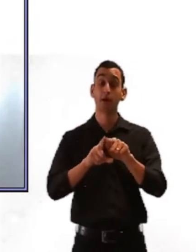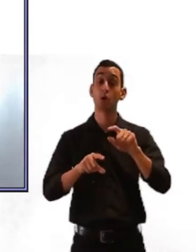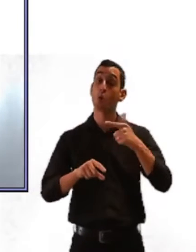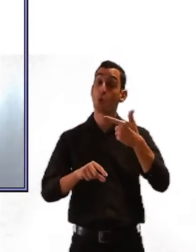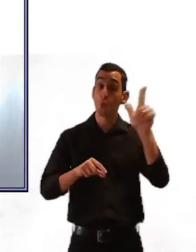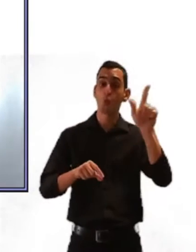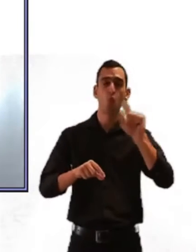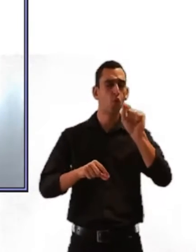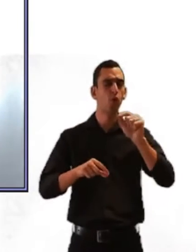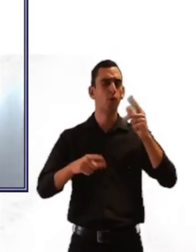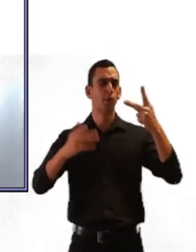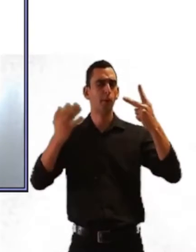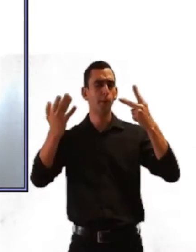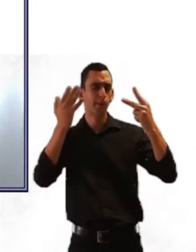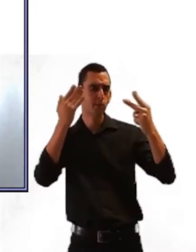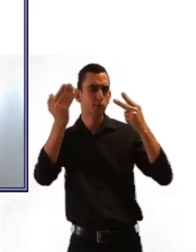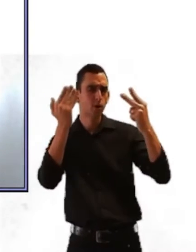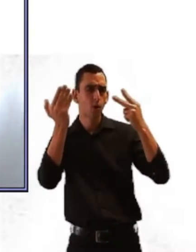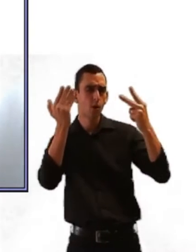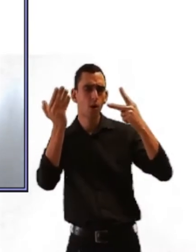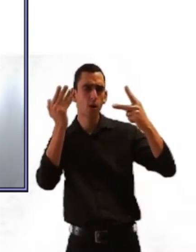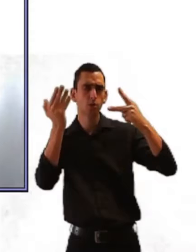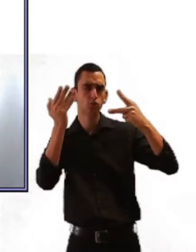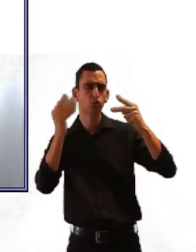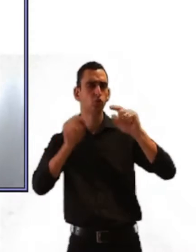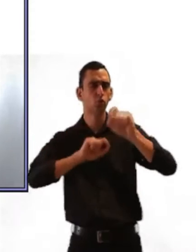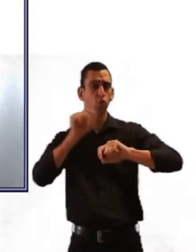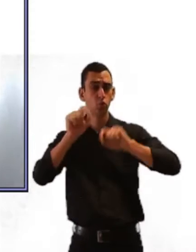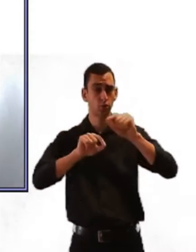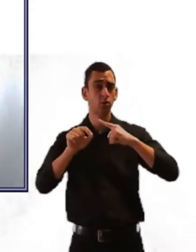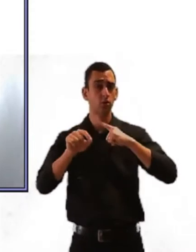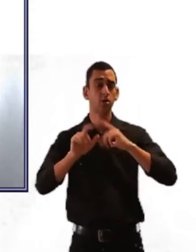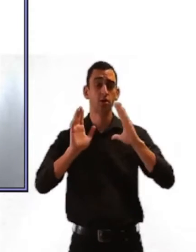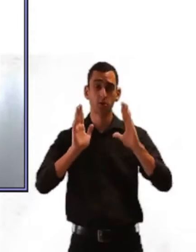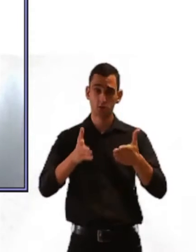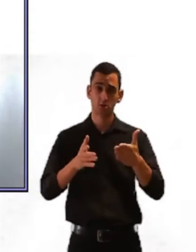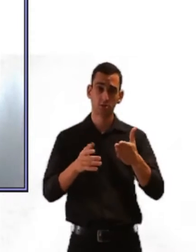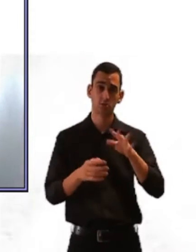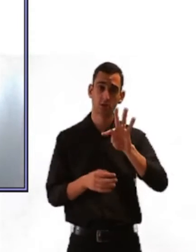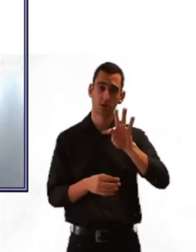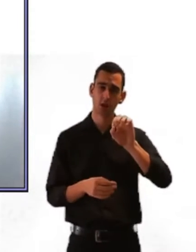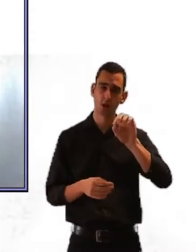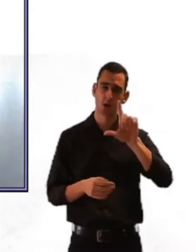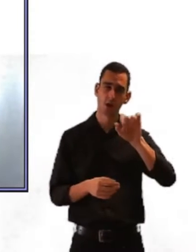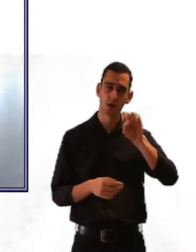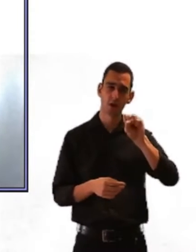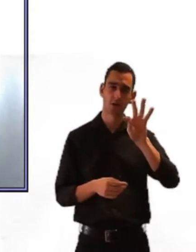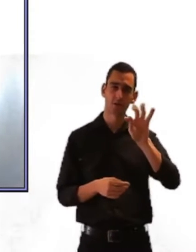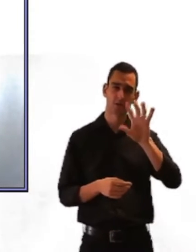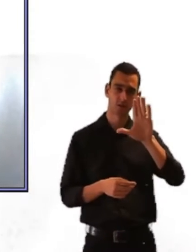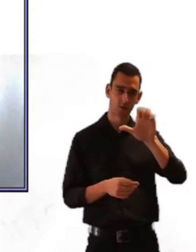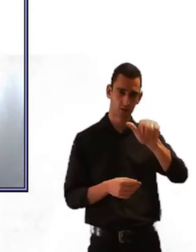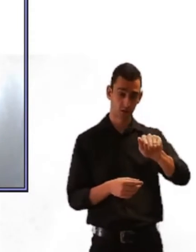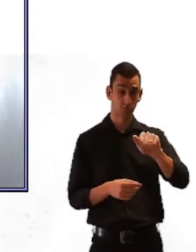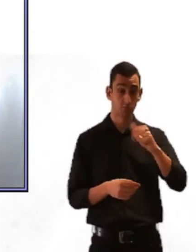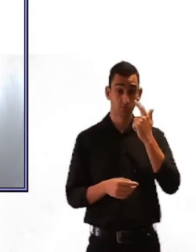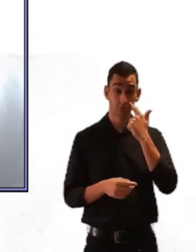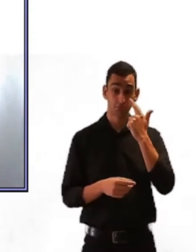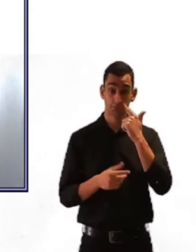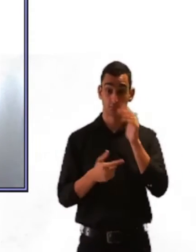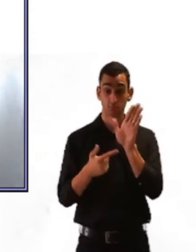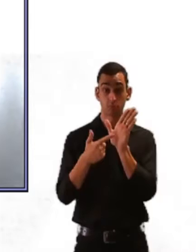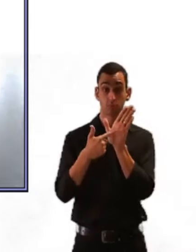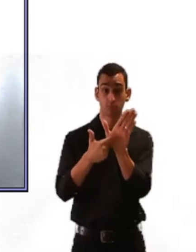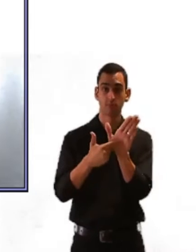heurísticas. Não sei se vocês já ouviram falar desse termo. O que é uma heurística? Eu trouxe aqui para vocês